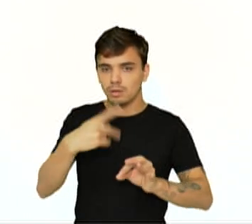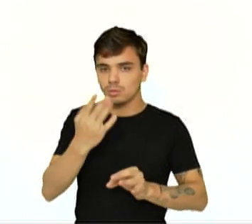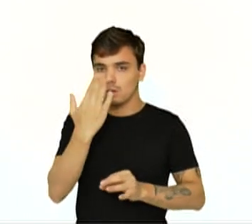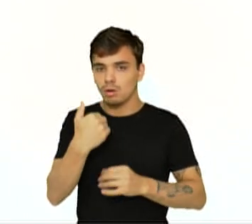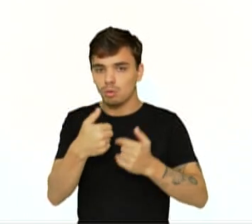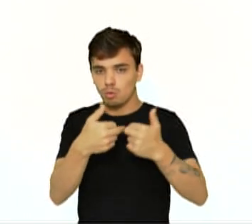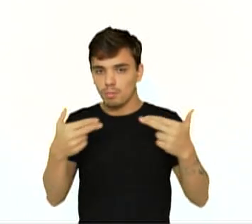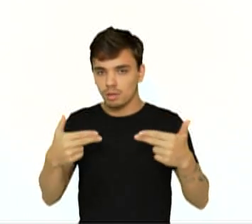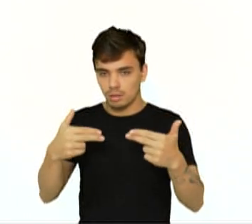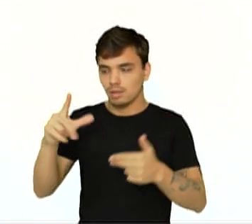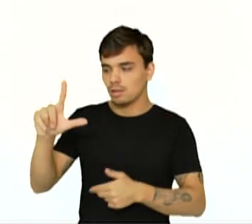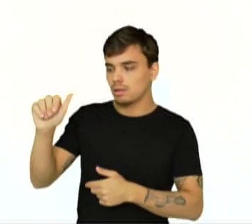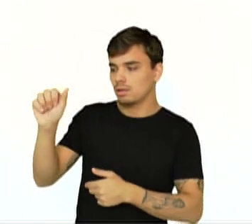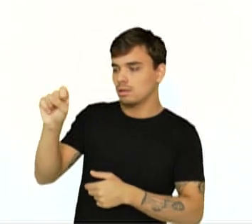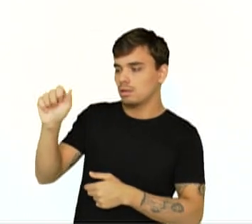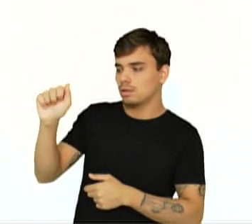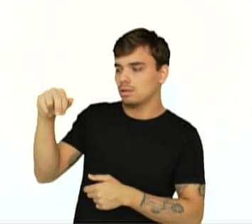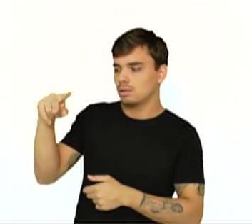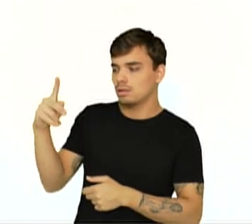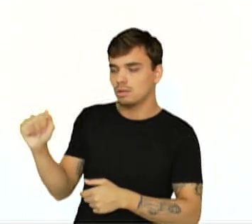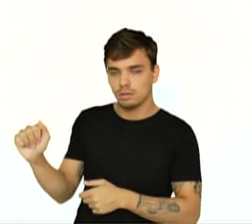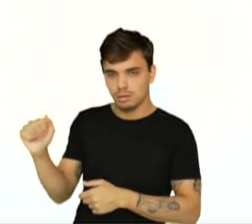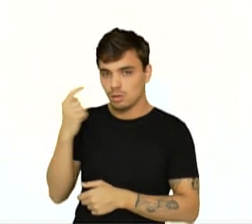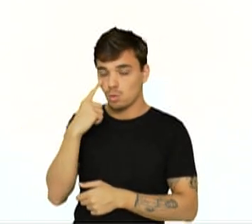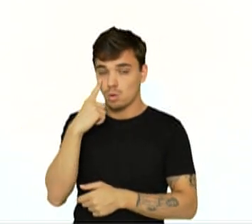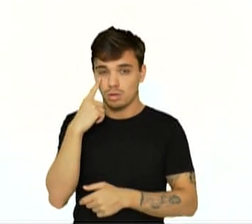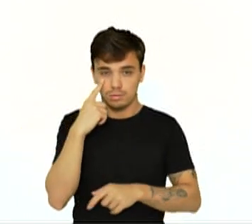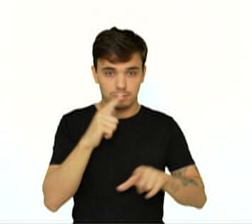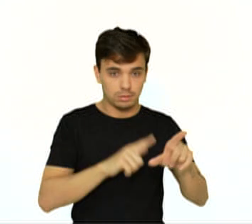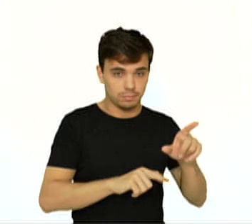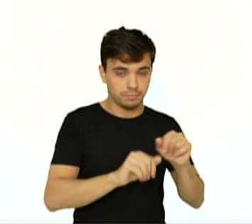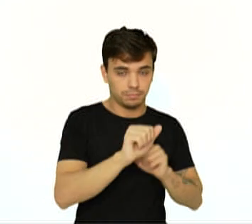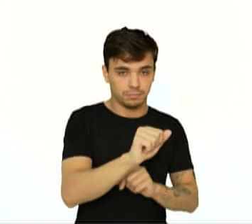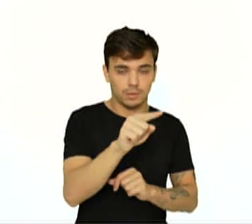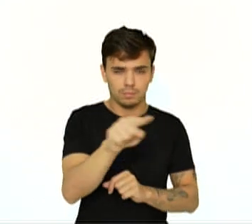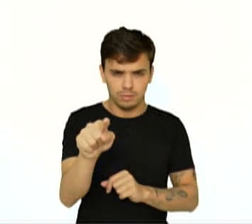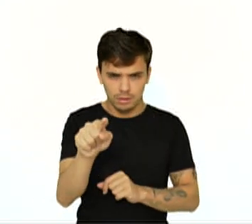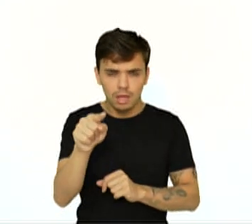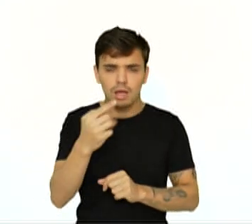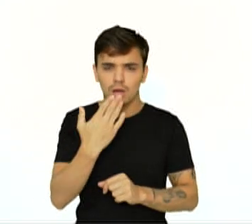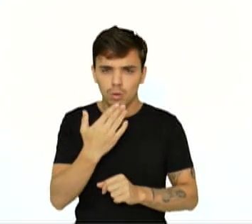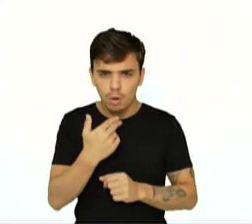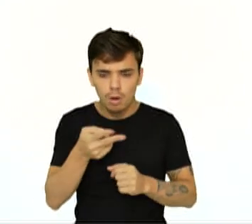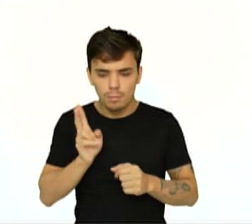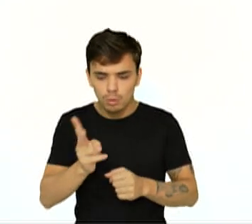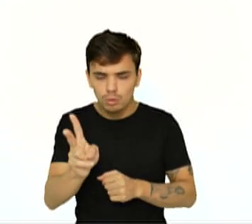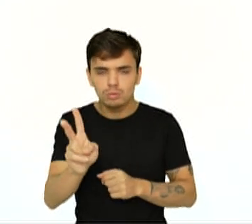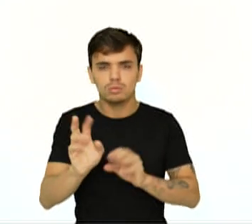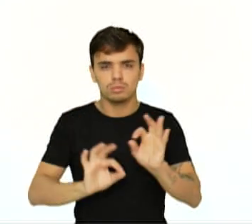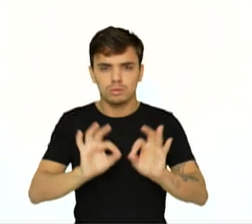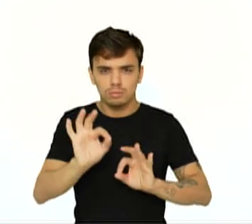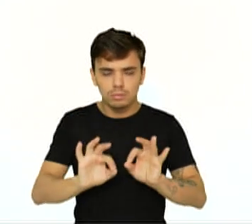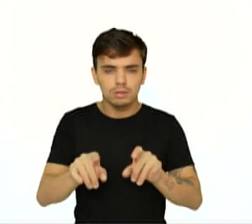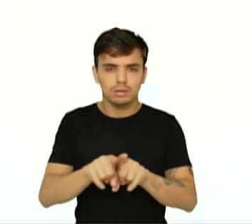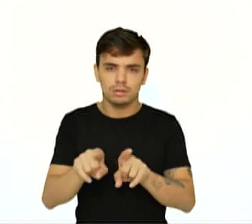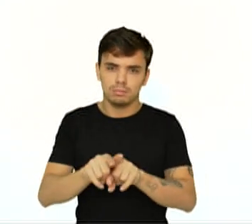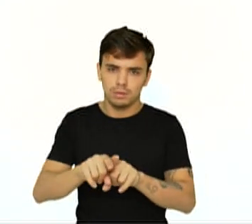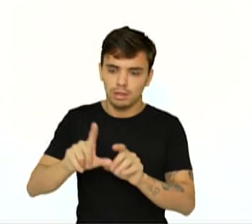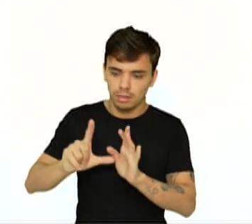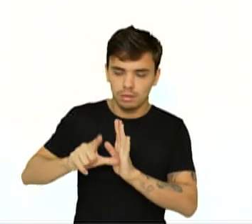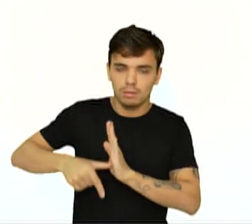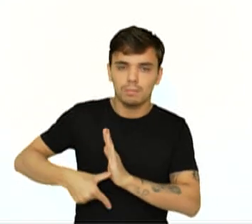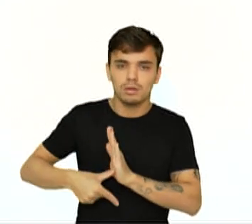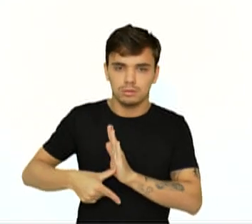Tu, letra A, desfrutas cada bocado e sigues comendo, inclusive